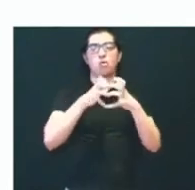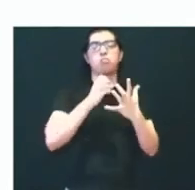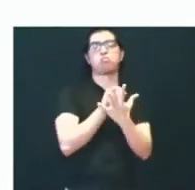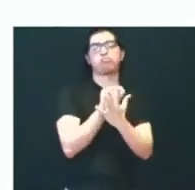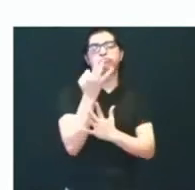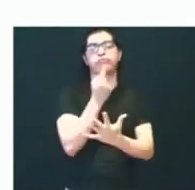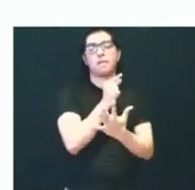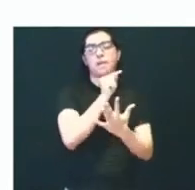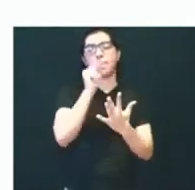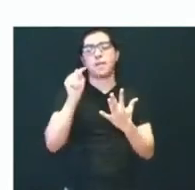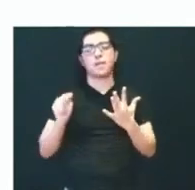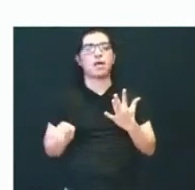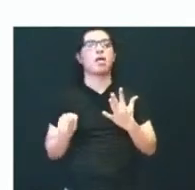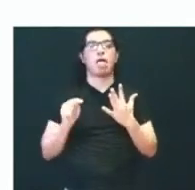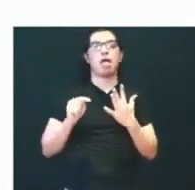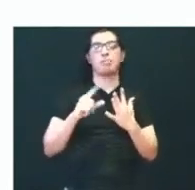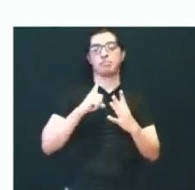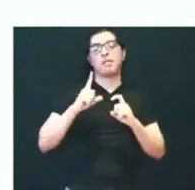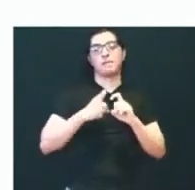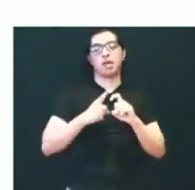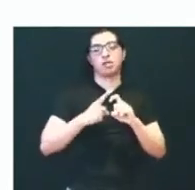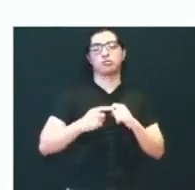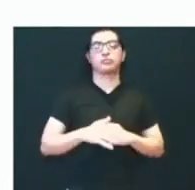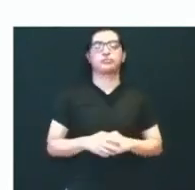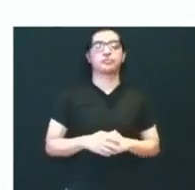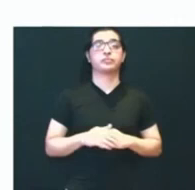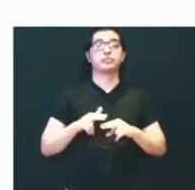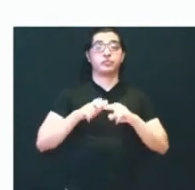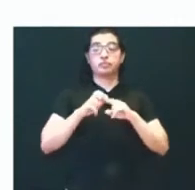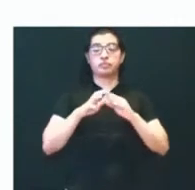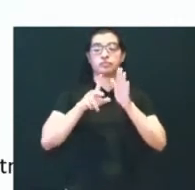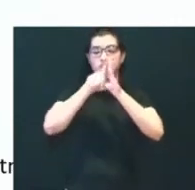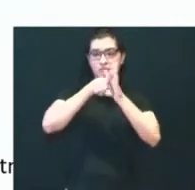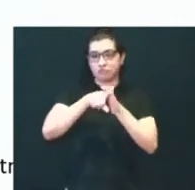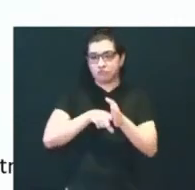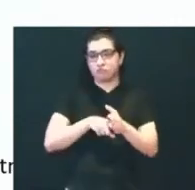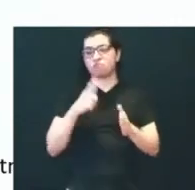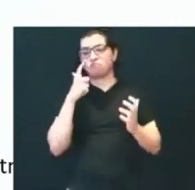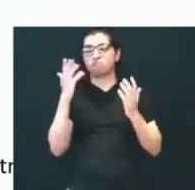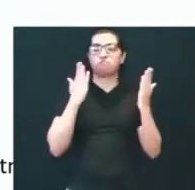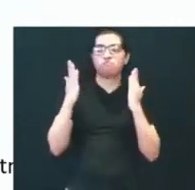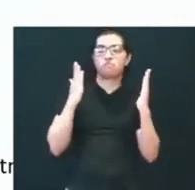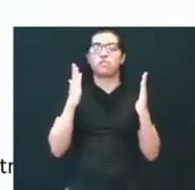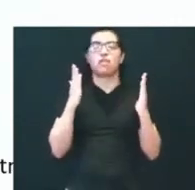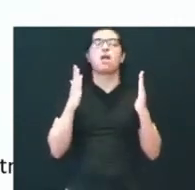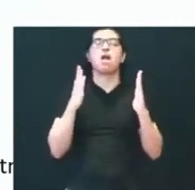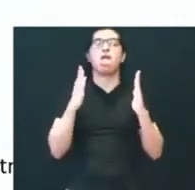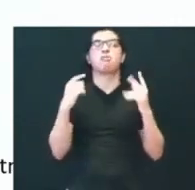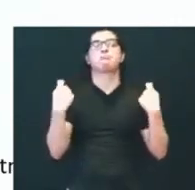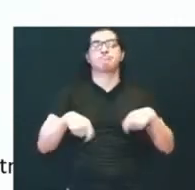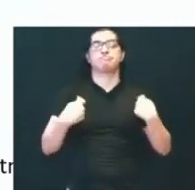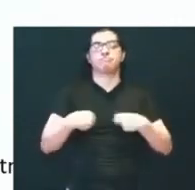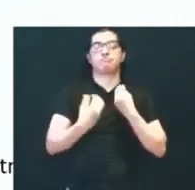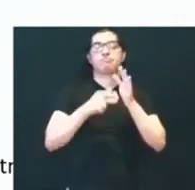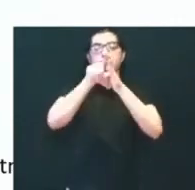ali a figura de um hematologista. E se o hemograma traz a suspeita, vem aí a necessidade de se fazer os